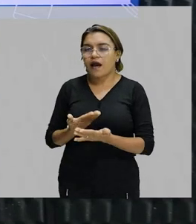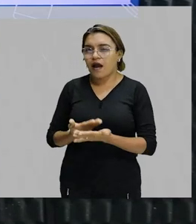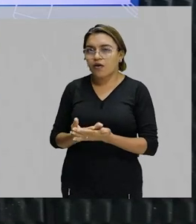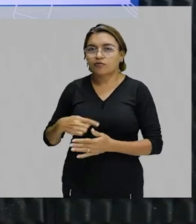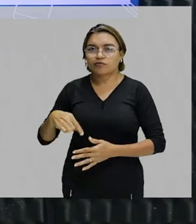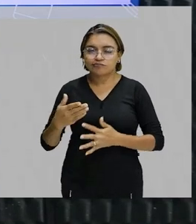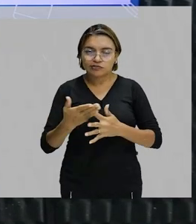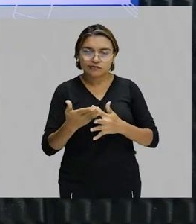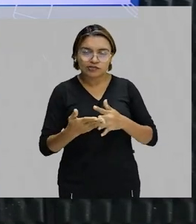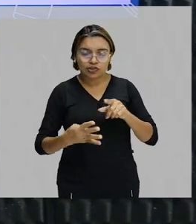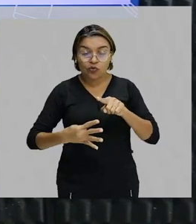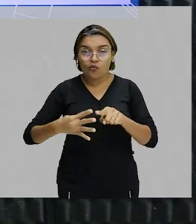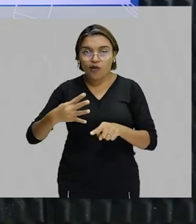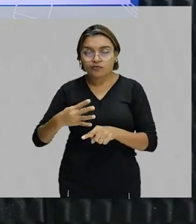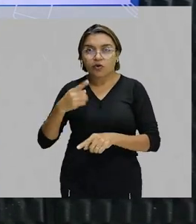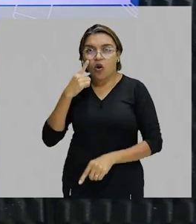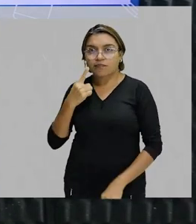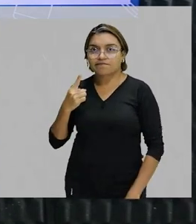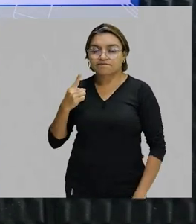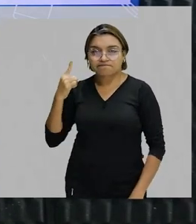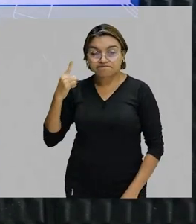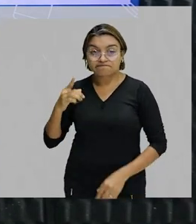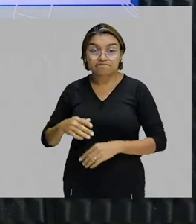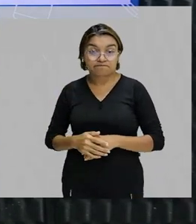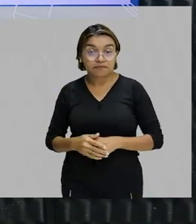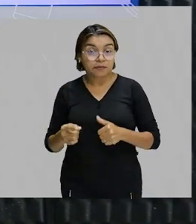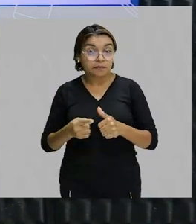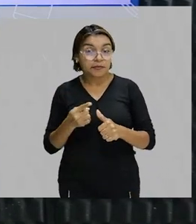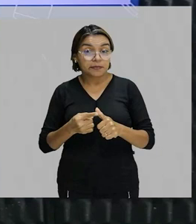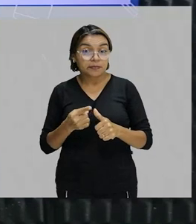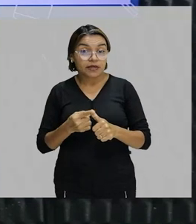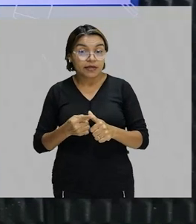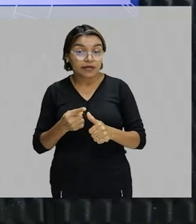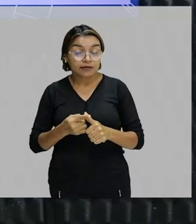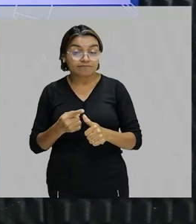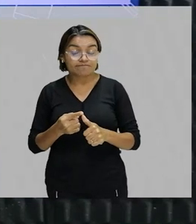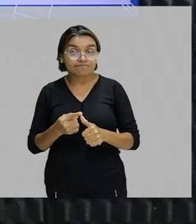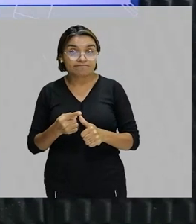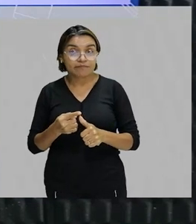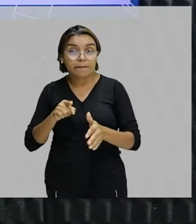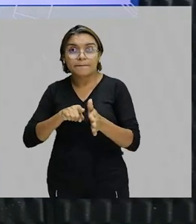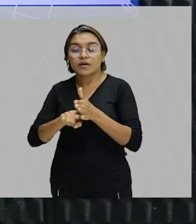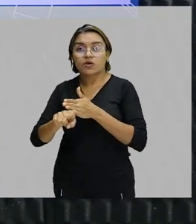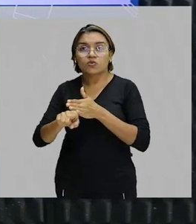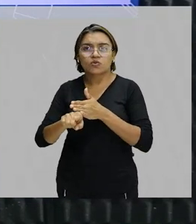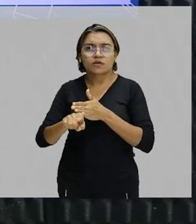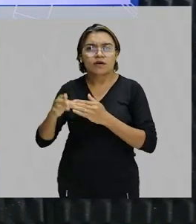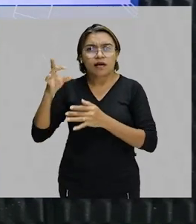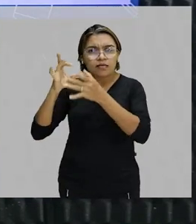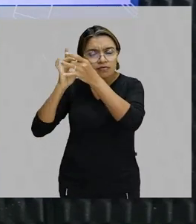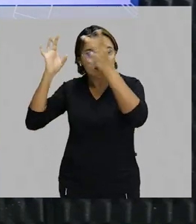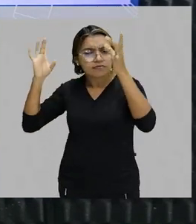partes primeira parte a gente vai tentar responder essa pergunta aqui ó afinal de contas O que é